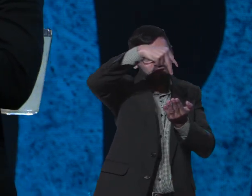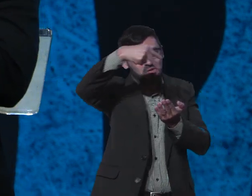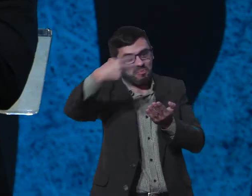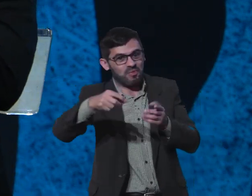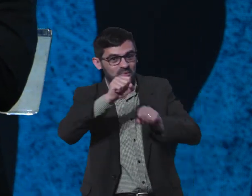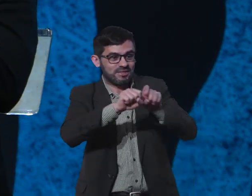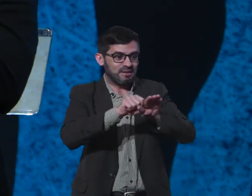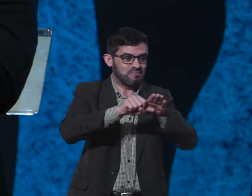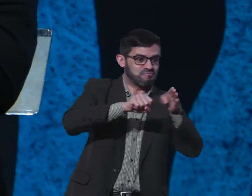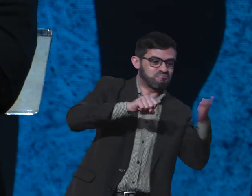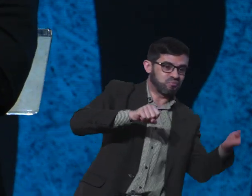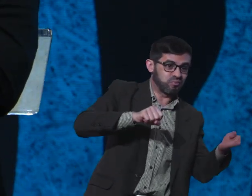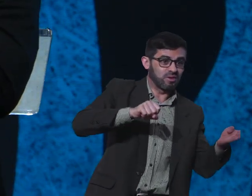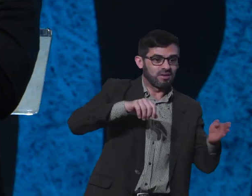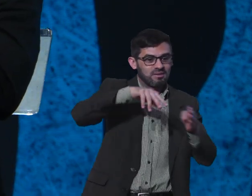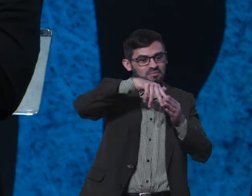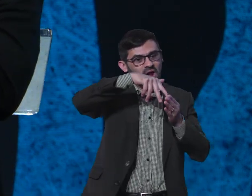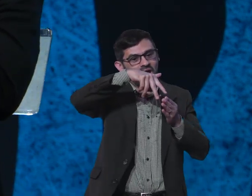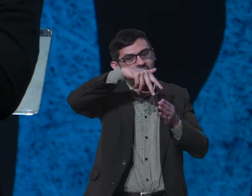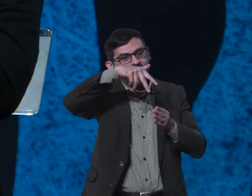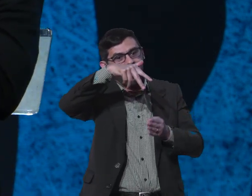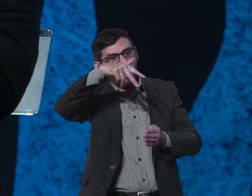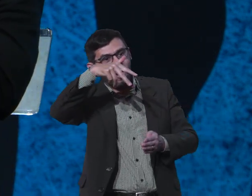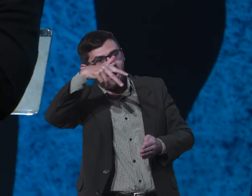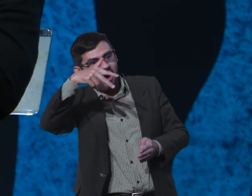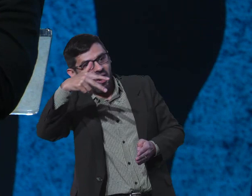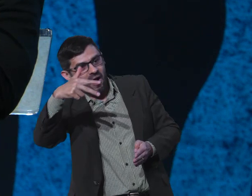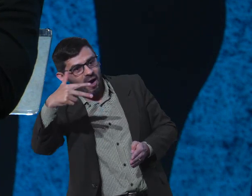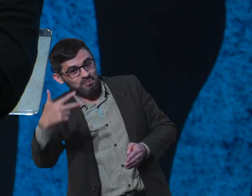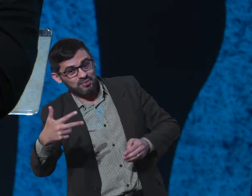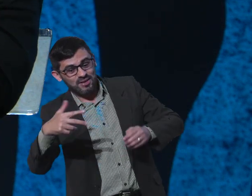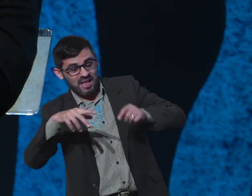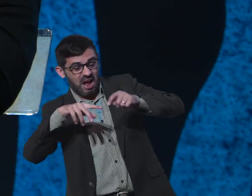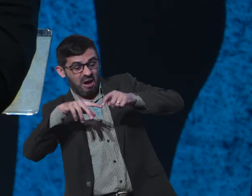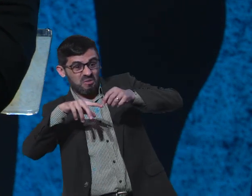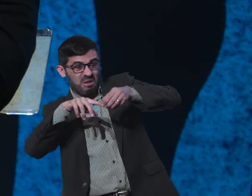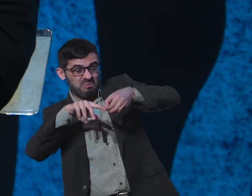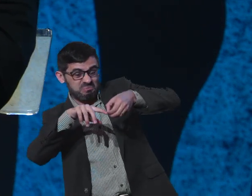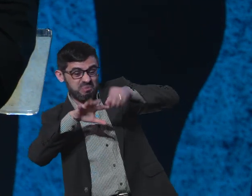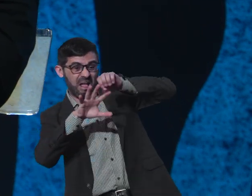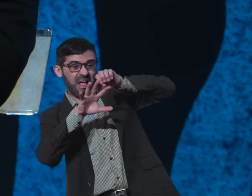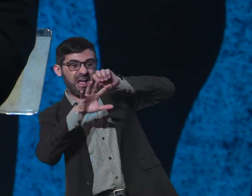caiu para o outro, e em câmera lenta eu vi a minha unha subindo assim,